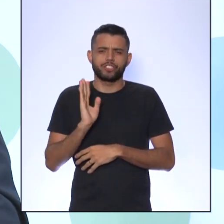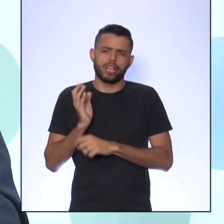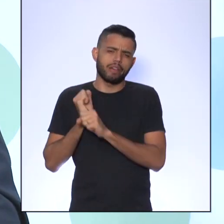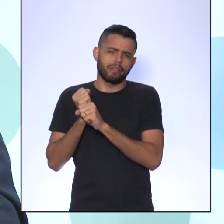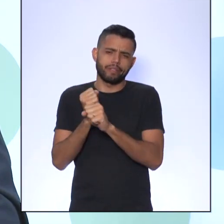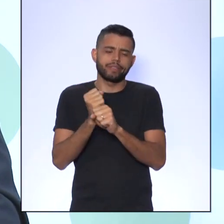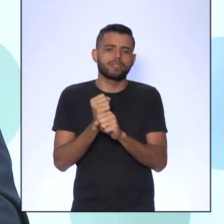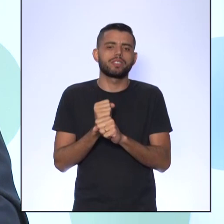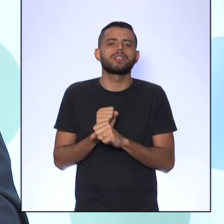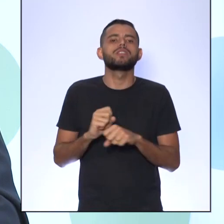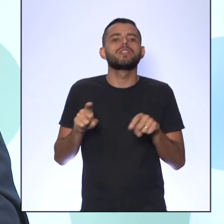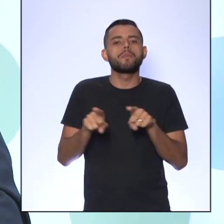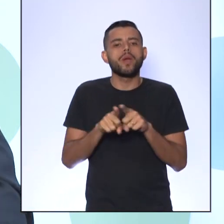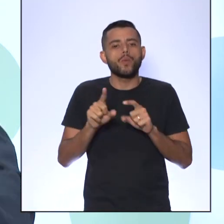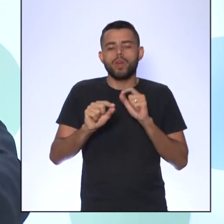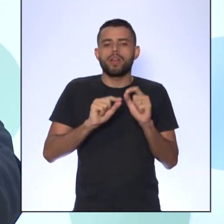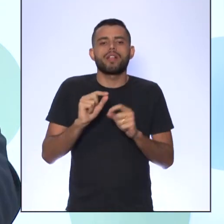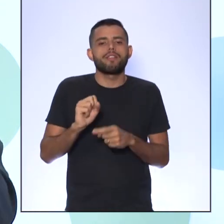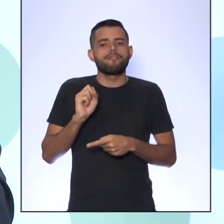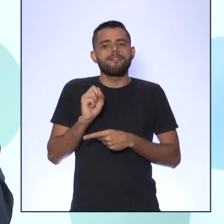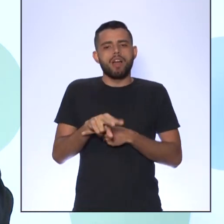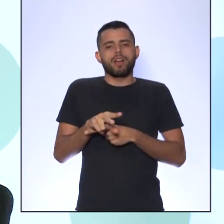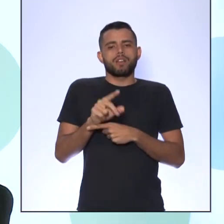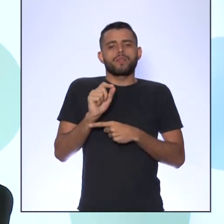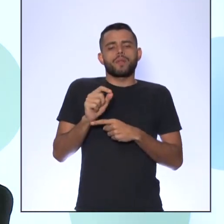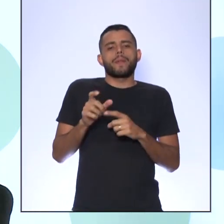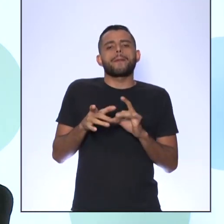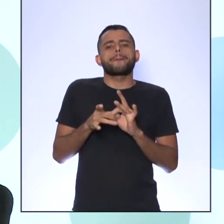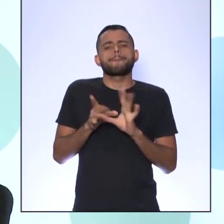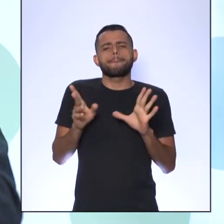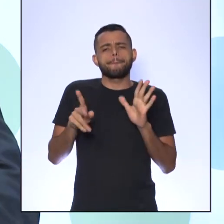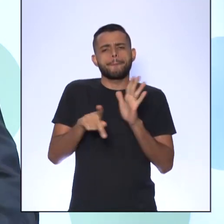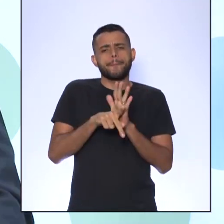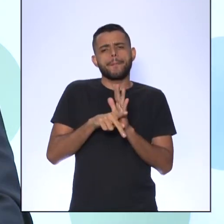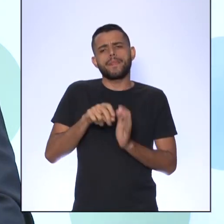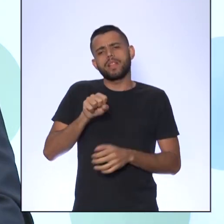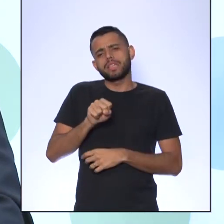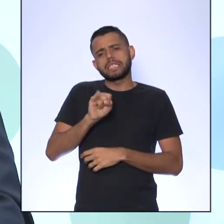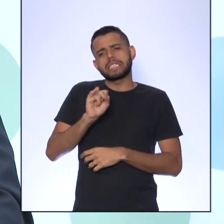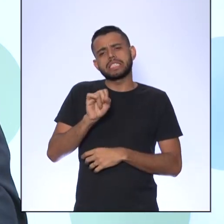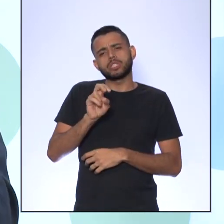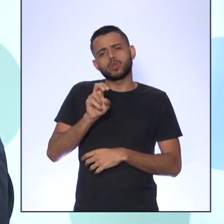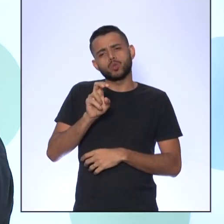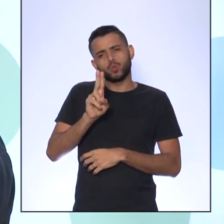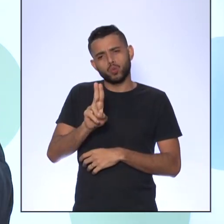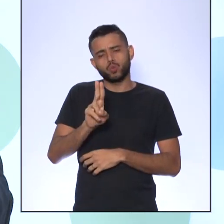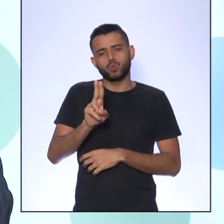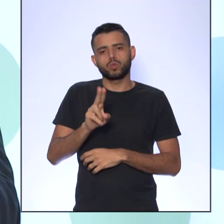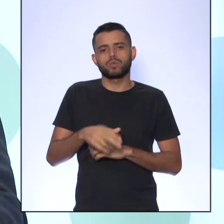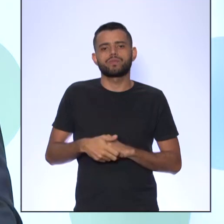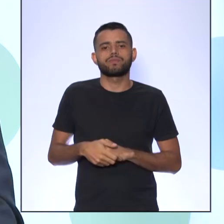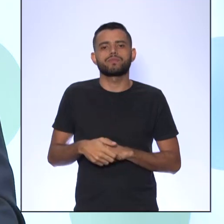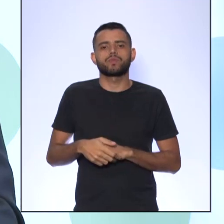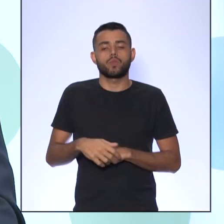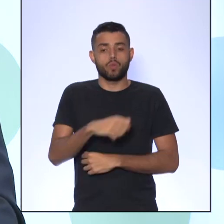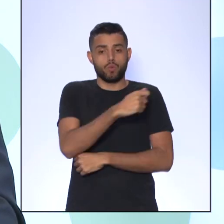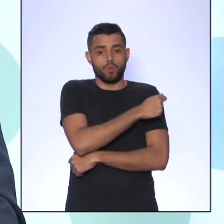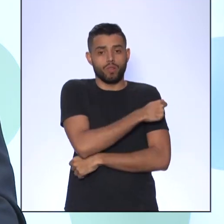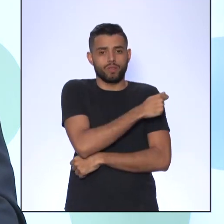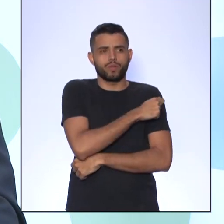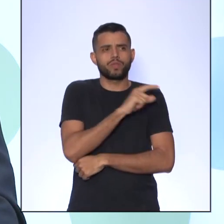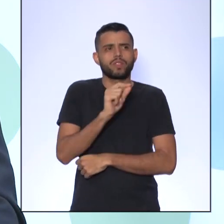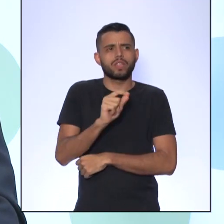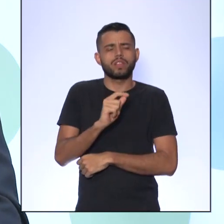por meio das vagas disponibilizadas pelo SISU. Como bem disse o secretário, o estudante deve